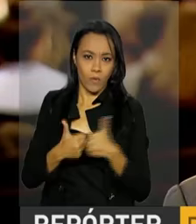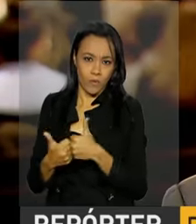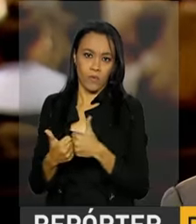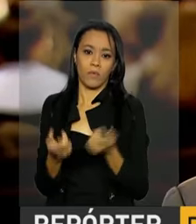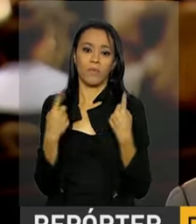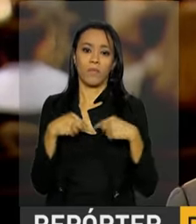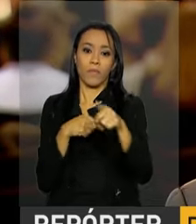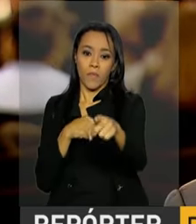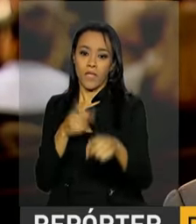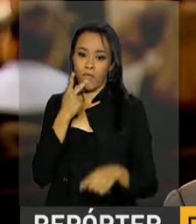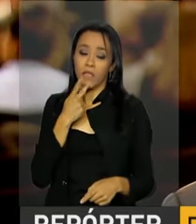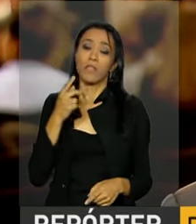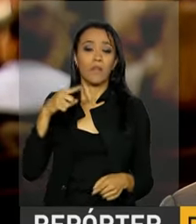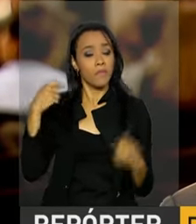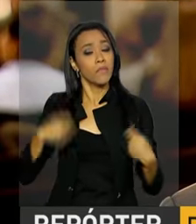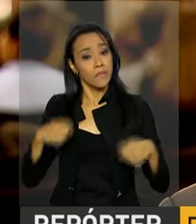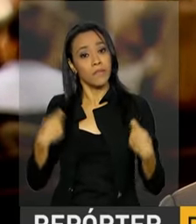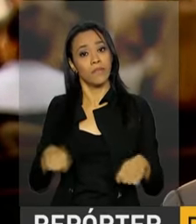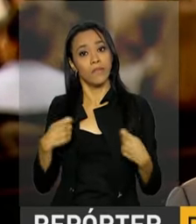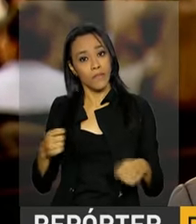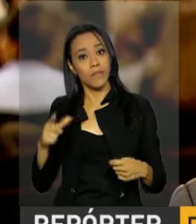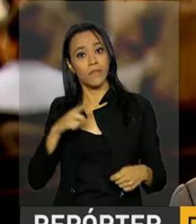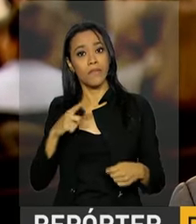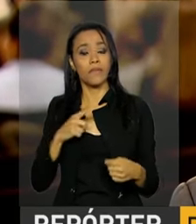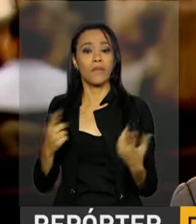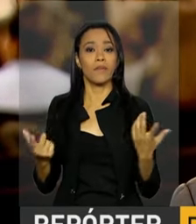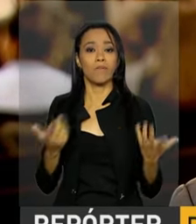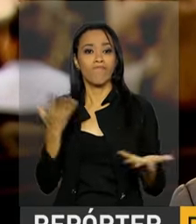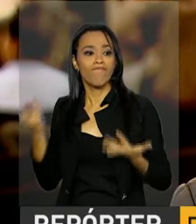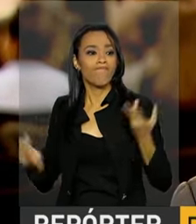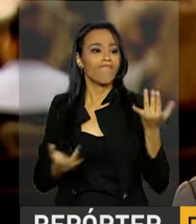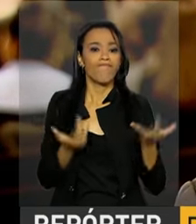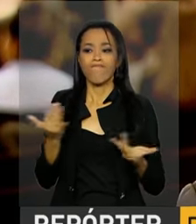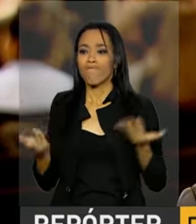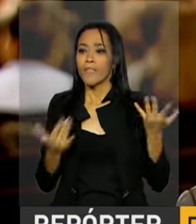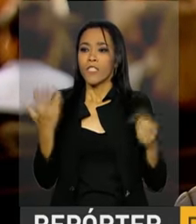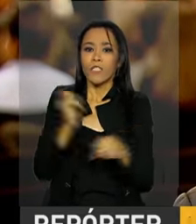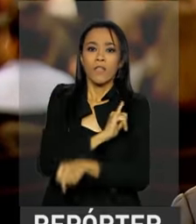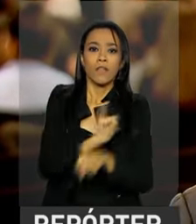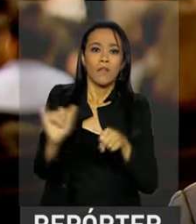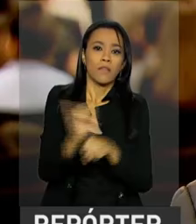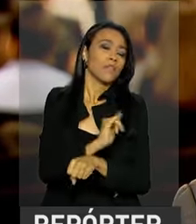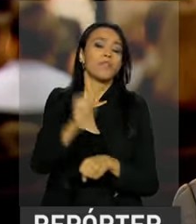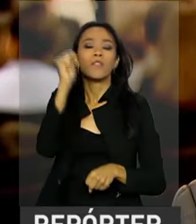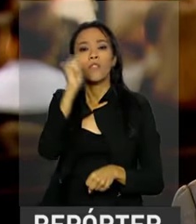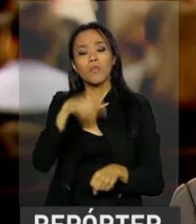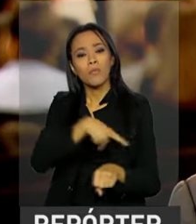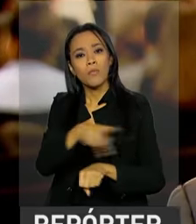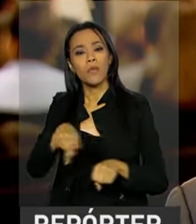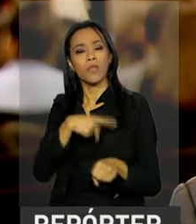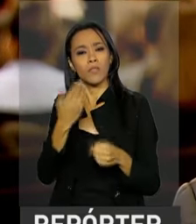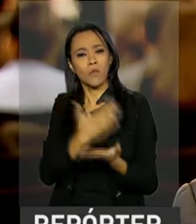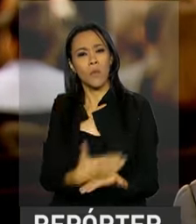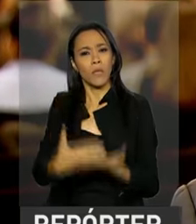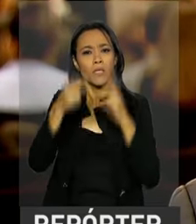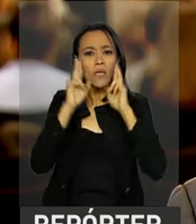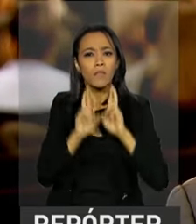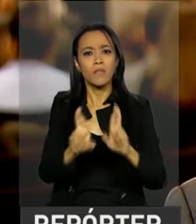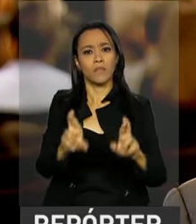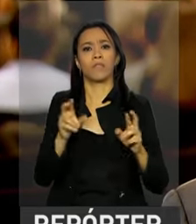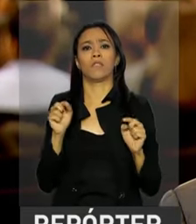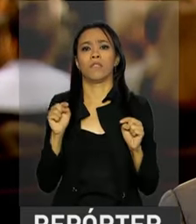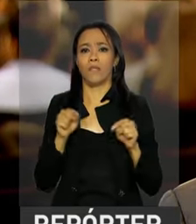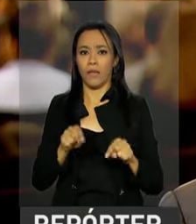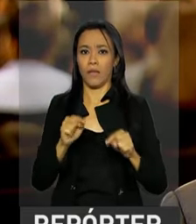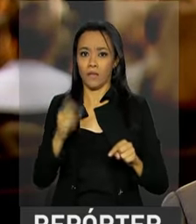encontros realizem e busquem alternativas para que o país comece a respeitar e a melhor